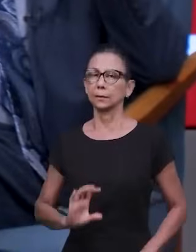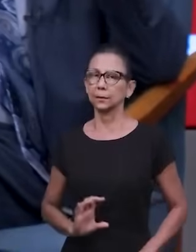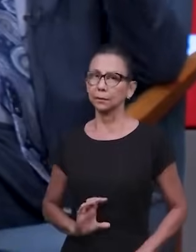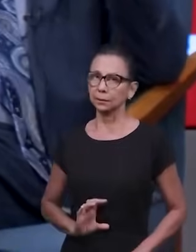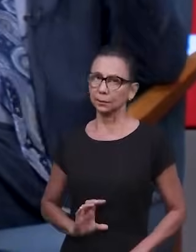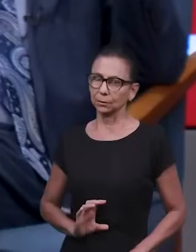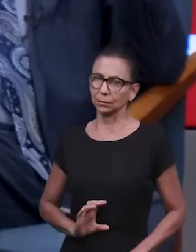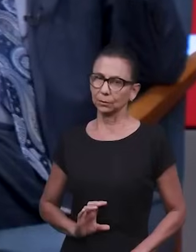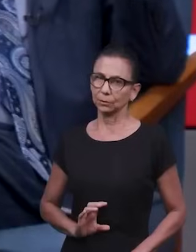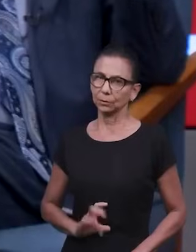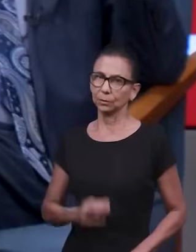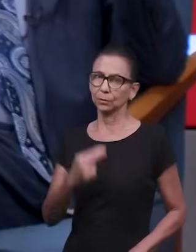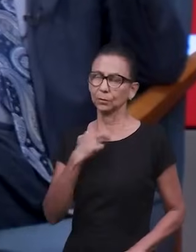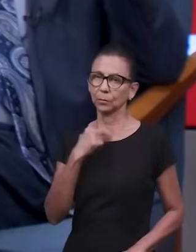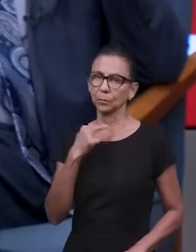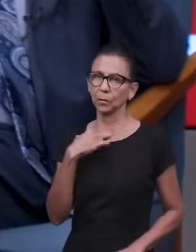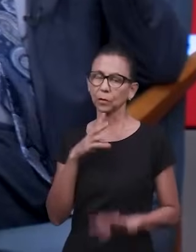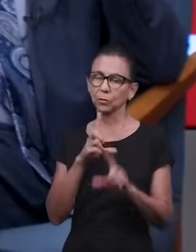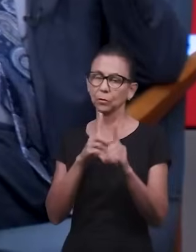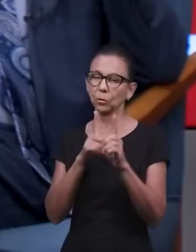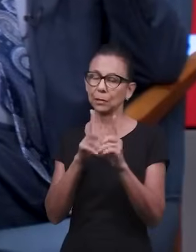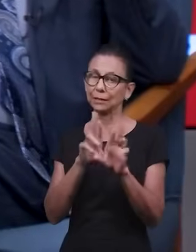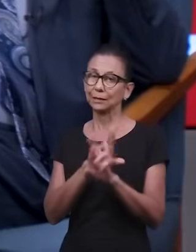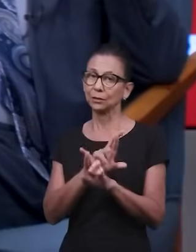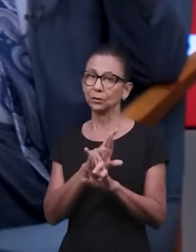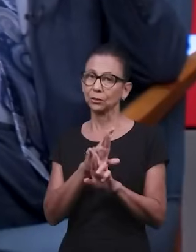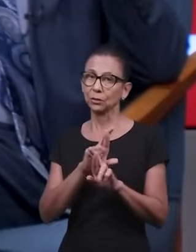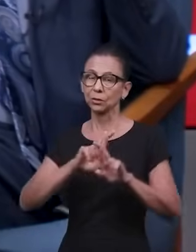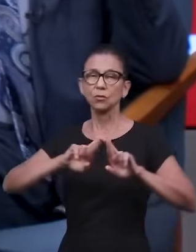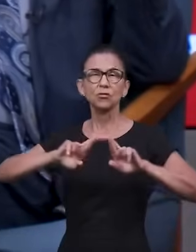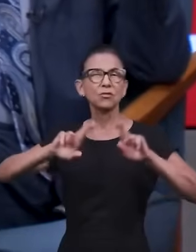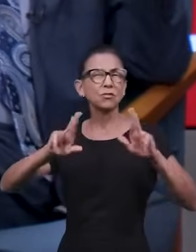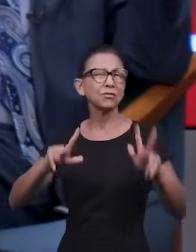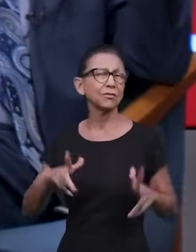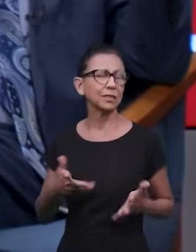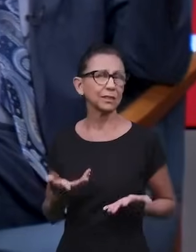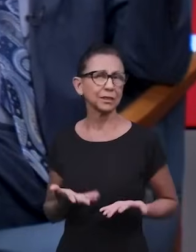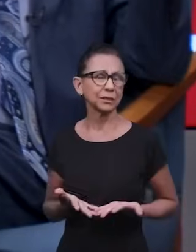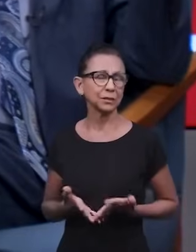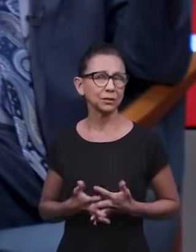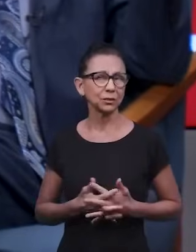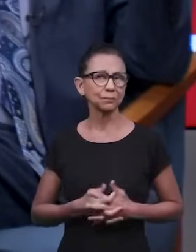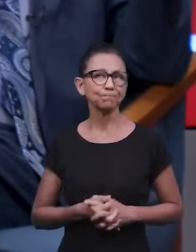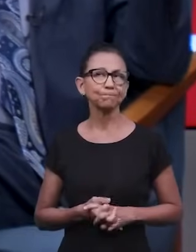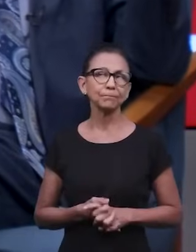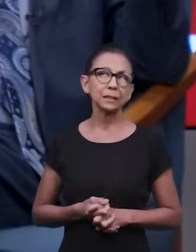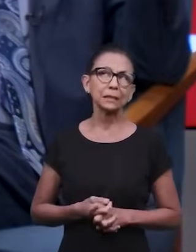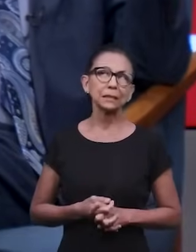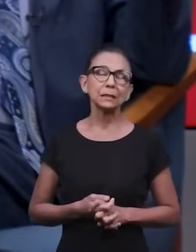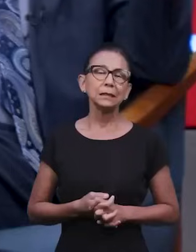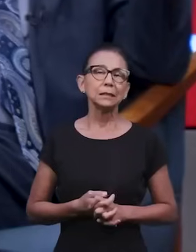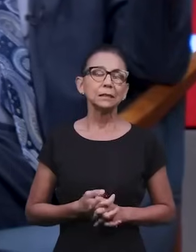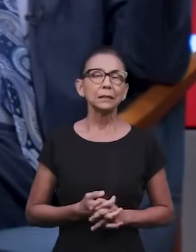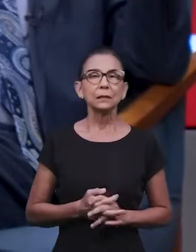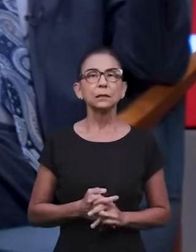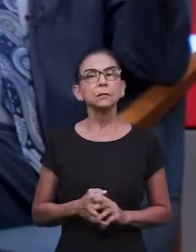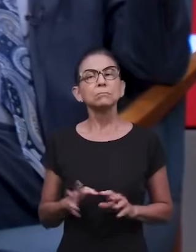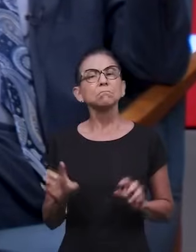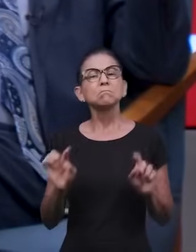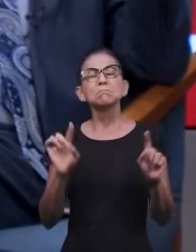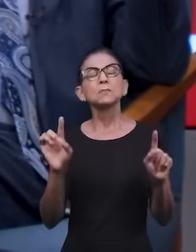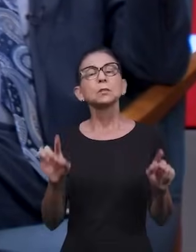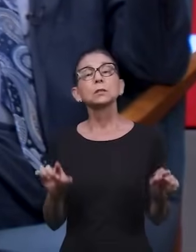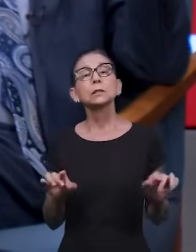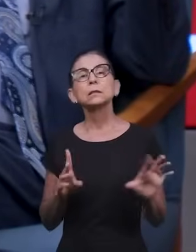isso é muito importante para a igreja Então qual seria essa doutrina